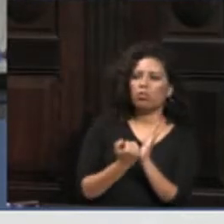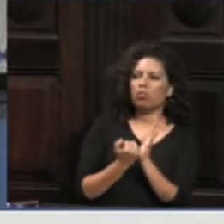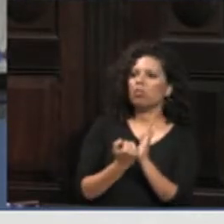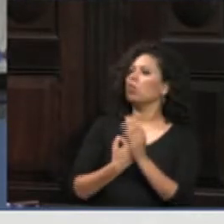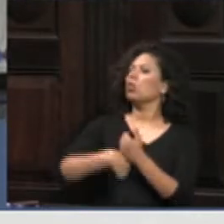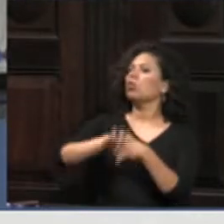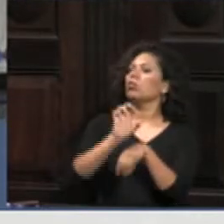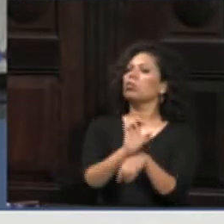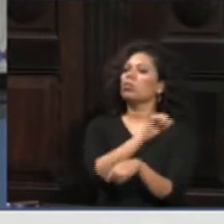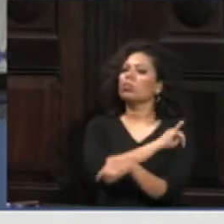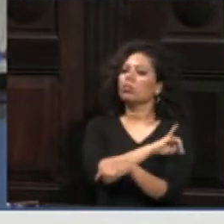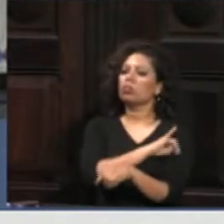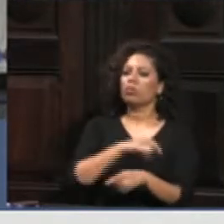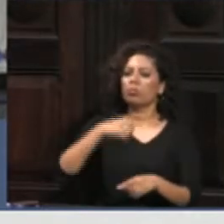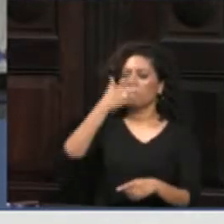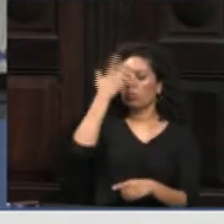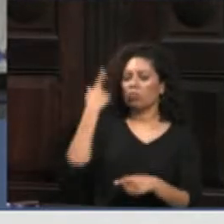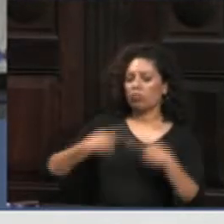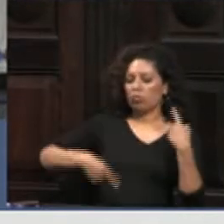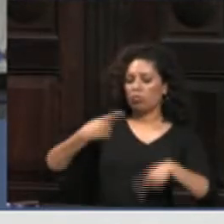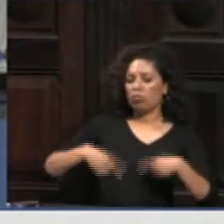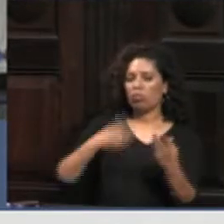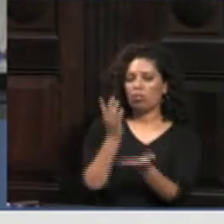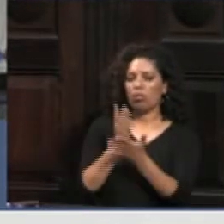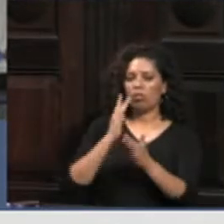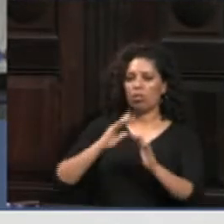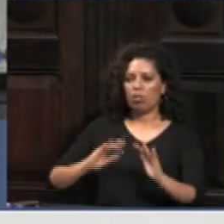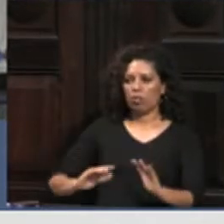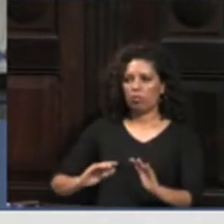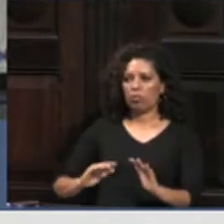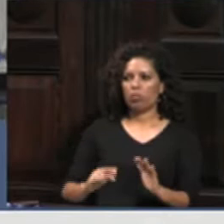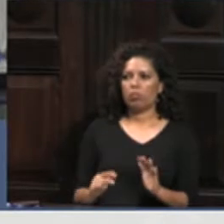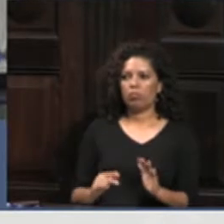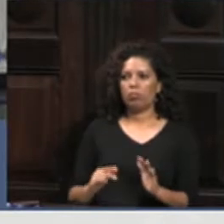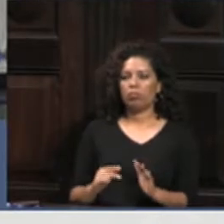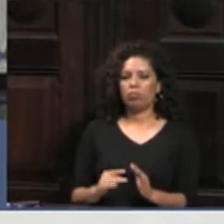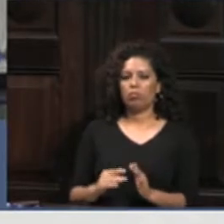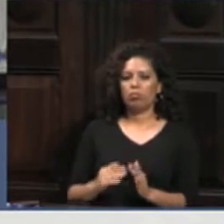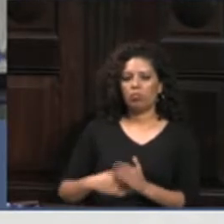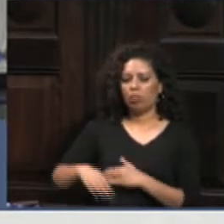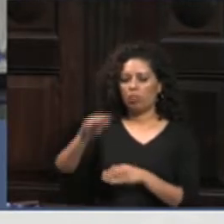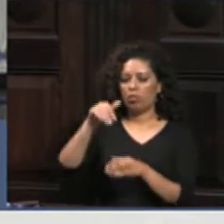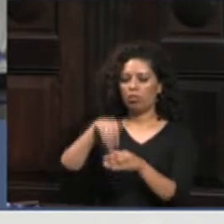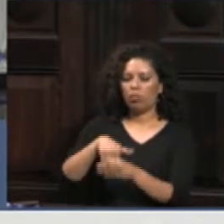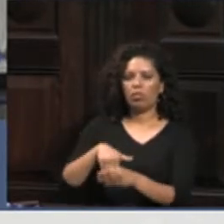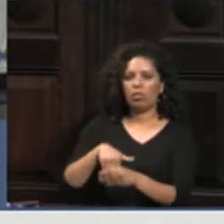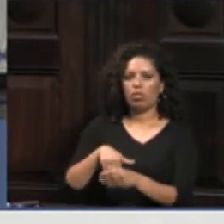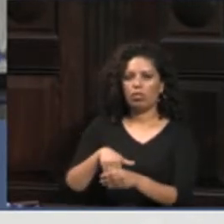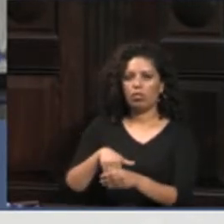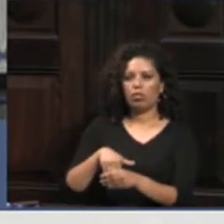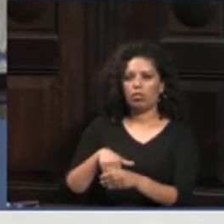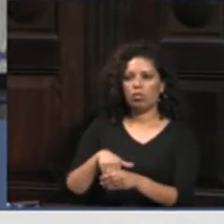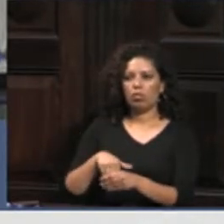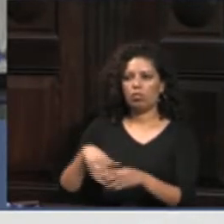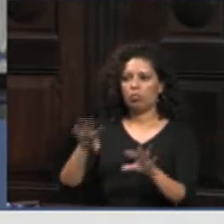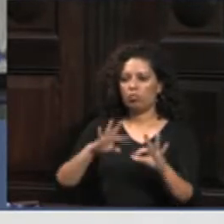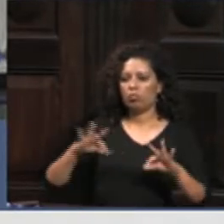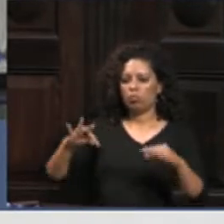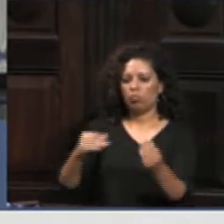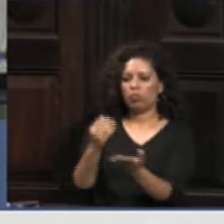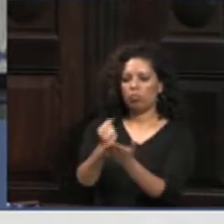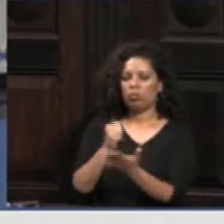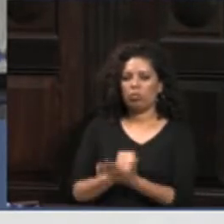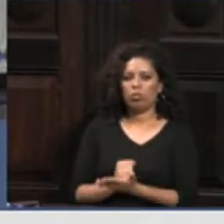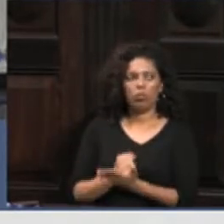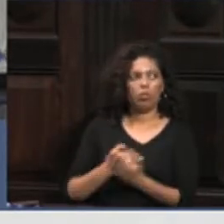atenção psicossocial. Em discussão, não havendo que queira discutir, encerra da discussão. Em votação, emenda de redação. Os senhores que aprovam nesse como estão,